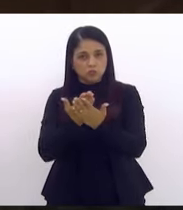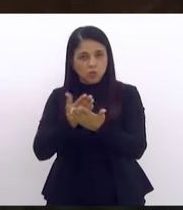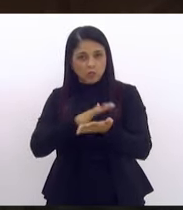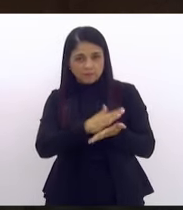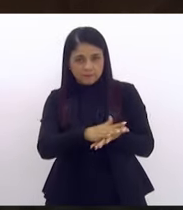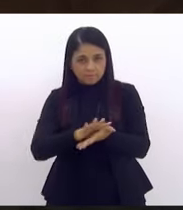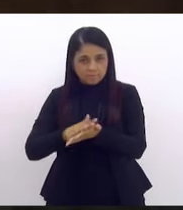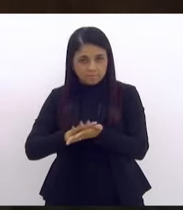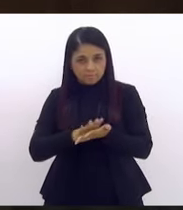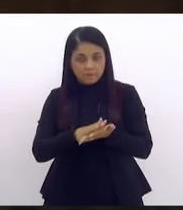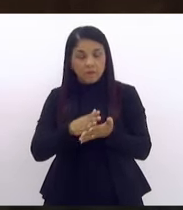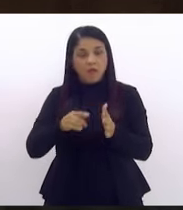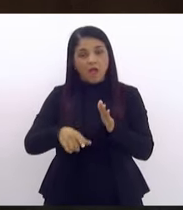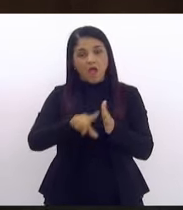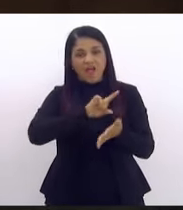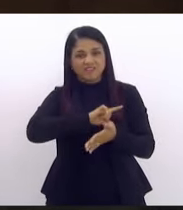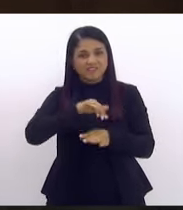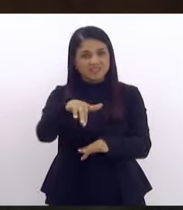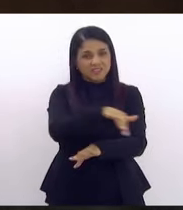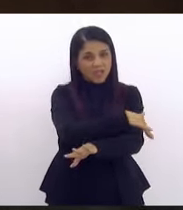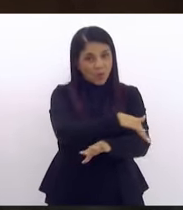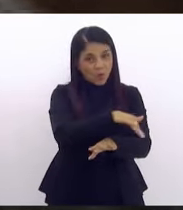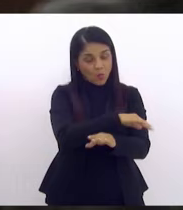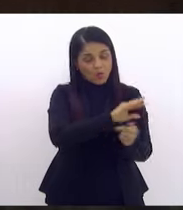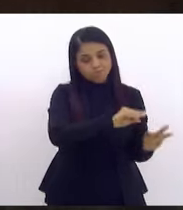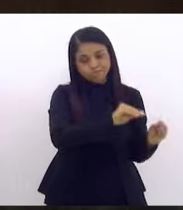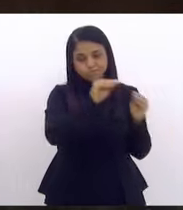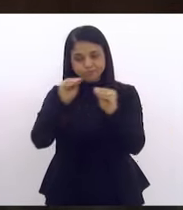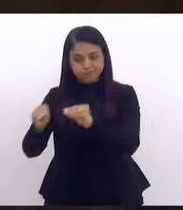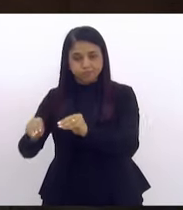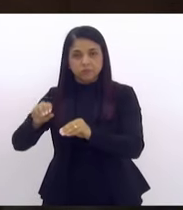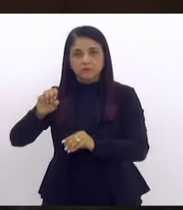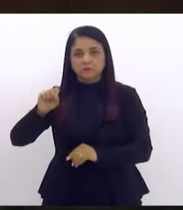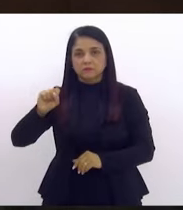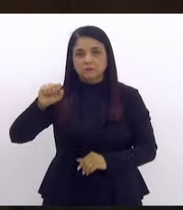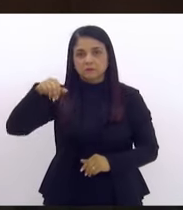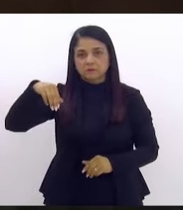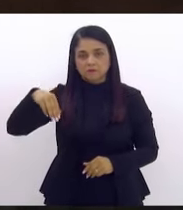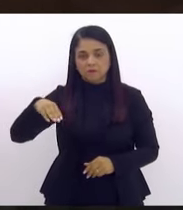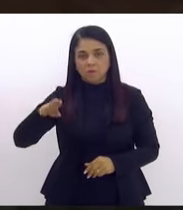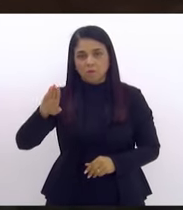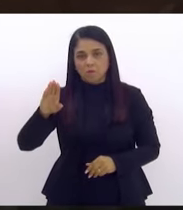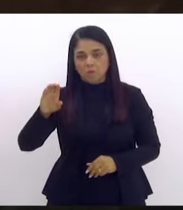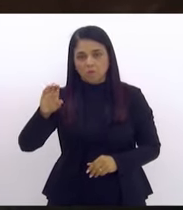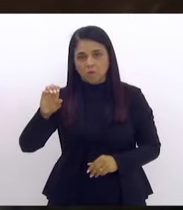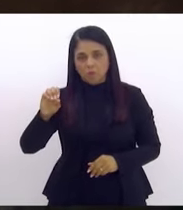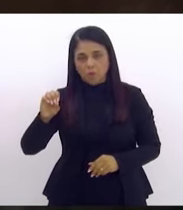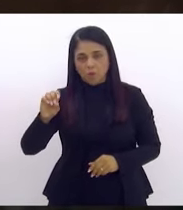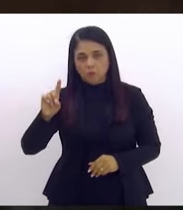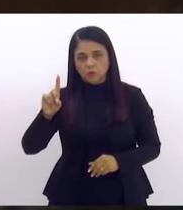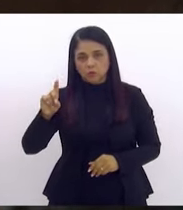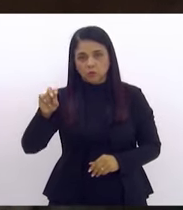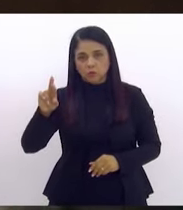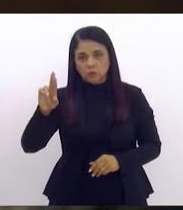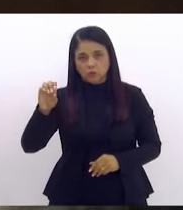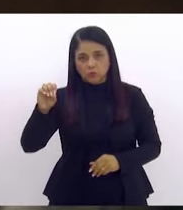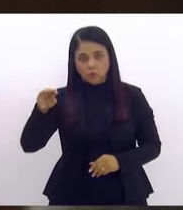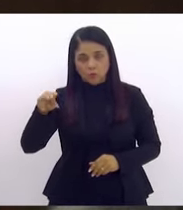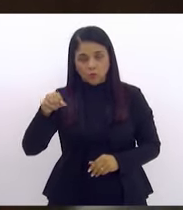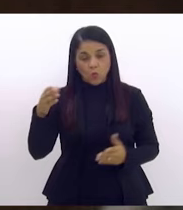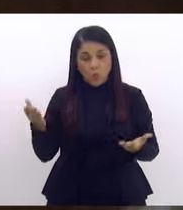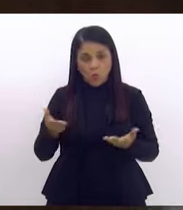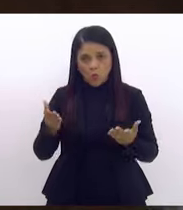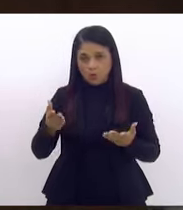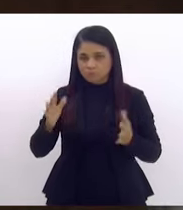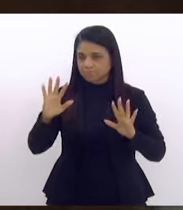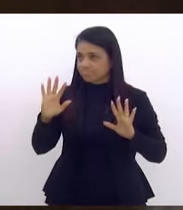nas avenidas no Rio de Janeiro para o sambódromo, permitiu que o sambódromo hoje seja o maior palco mundial de